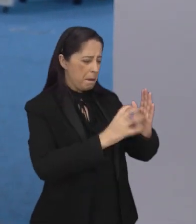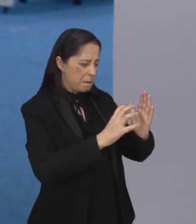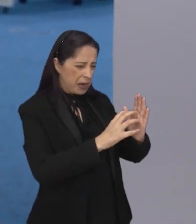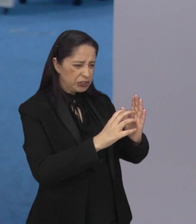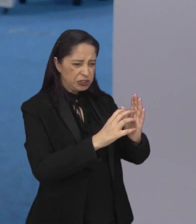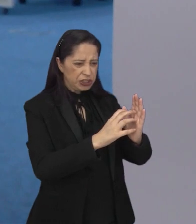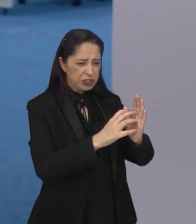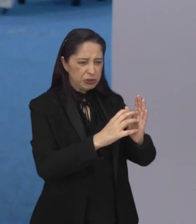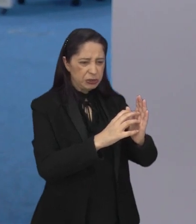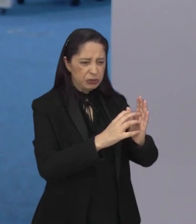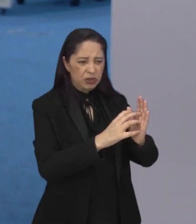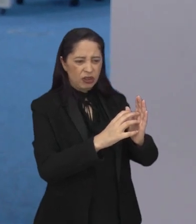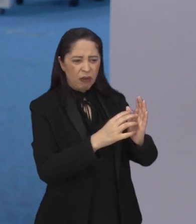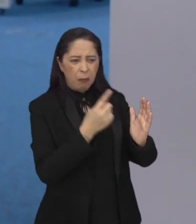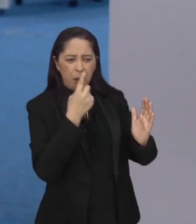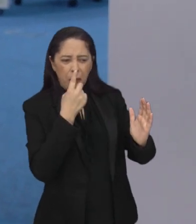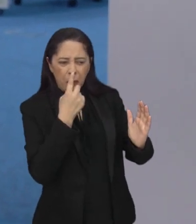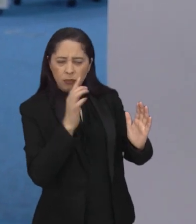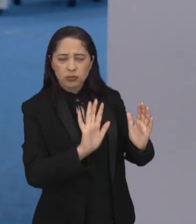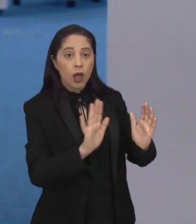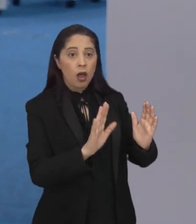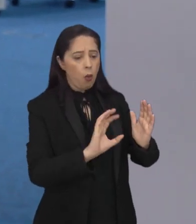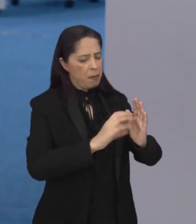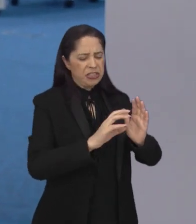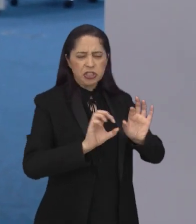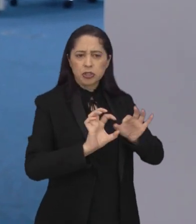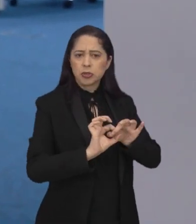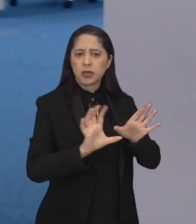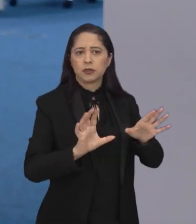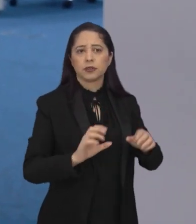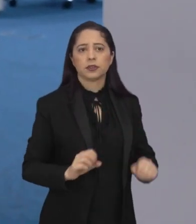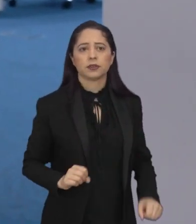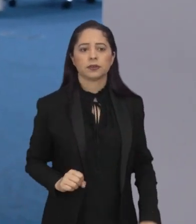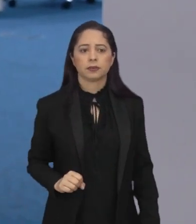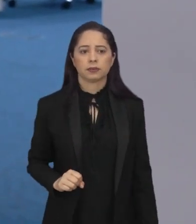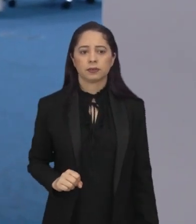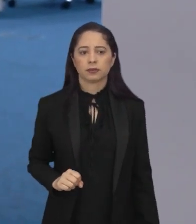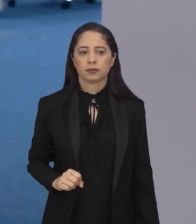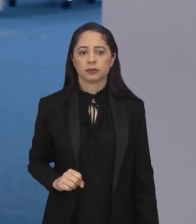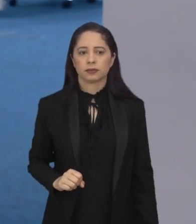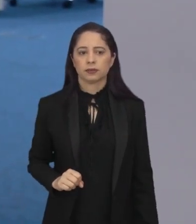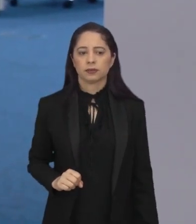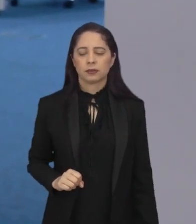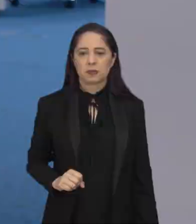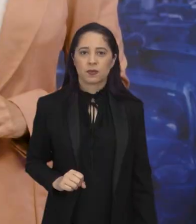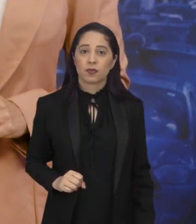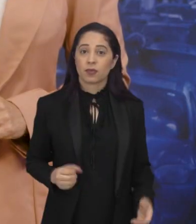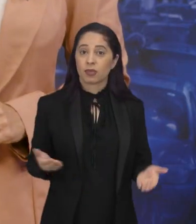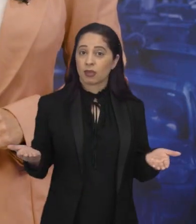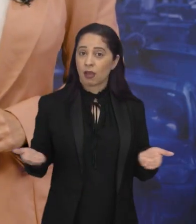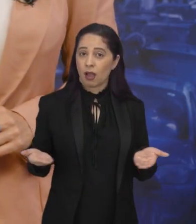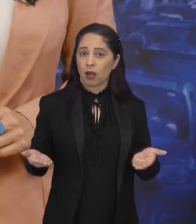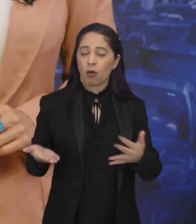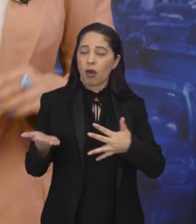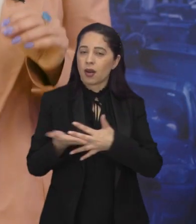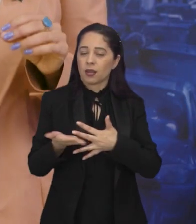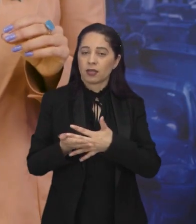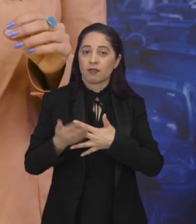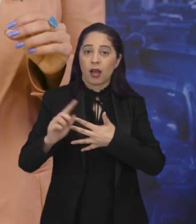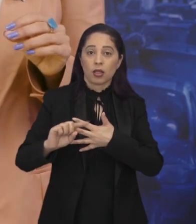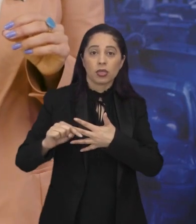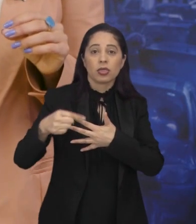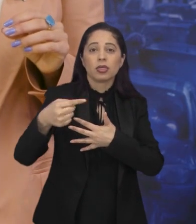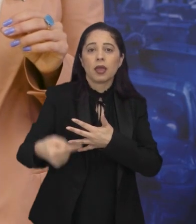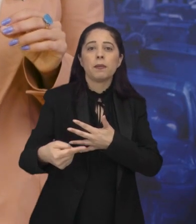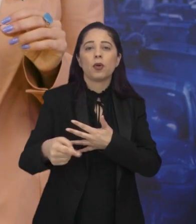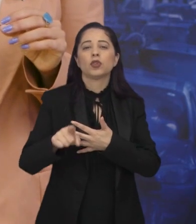isso é um aprendizado que a gente já teve aqui nessa casa e que a gente trabalha muito bem. Hora de fazer um intervalo